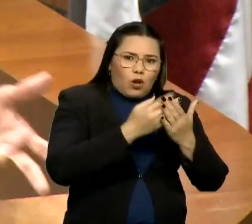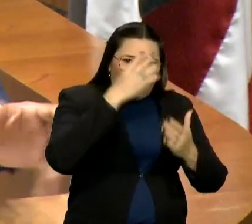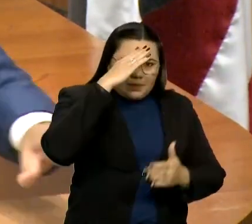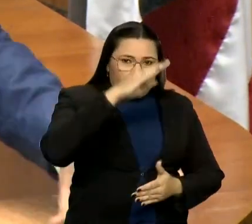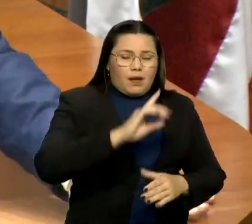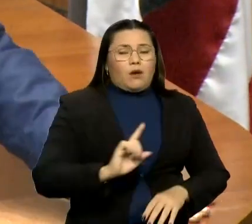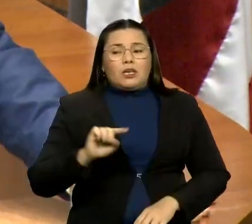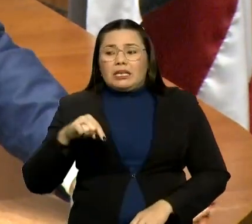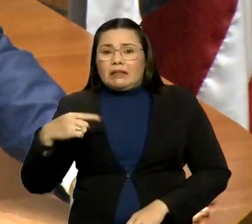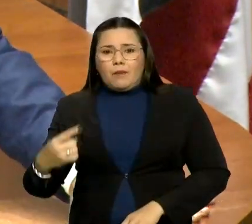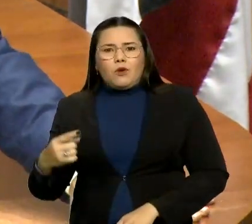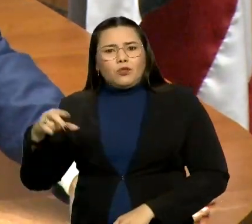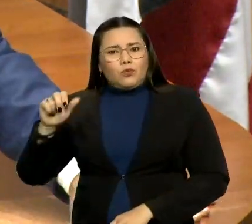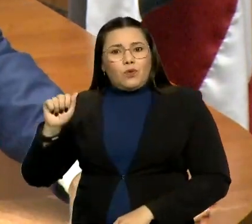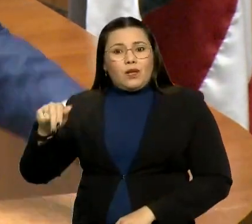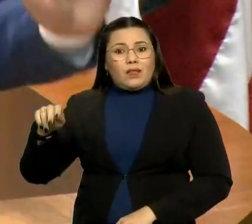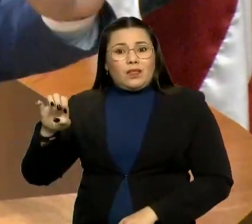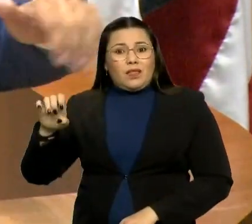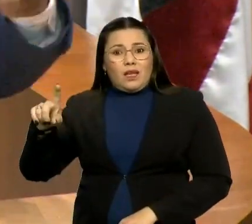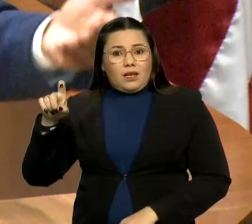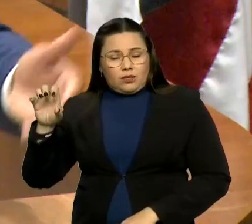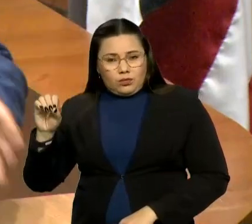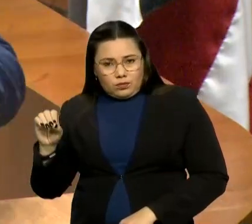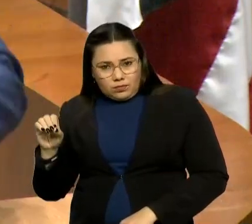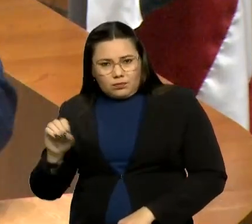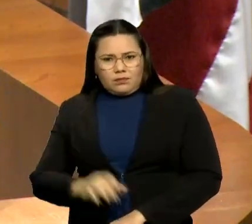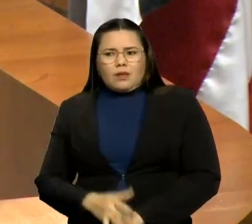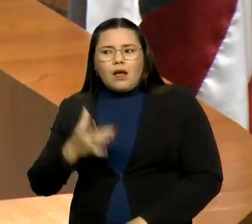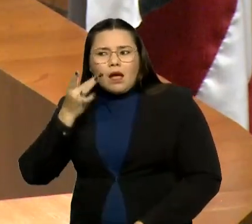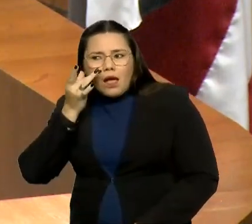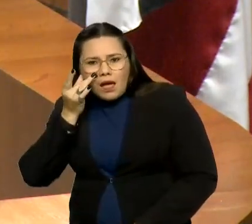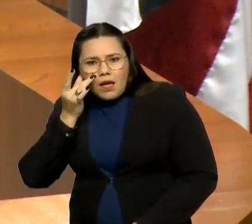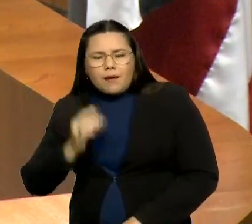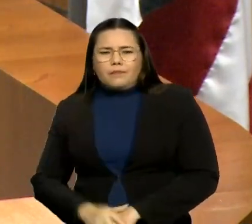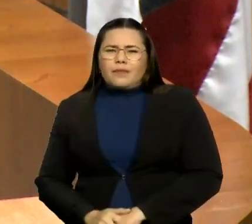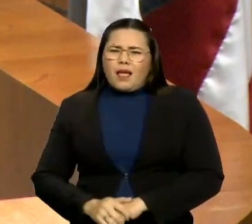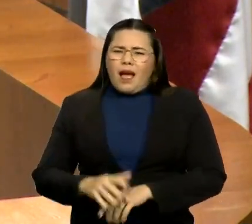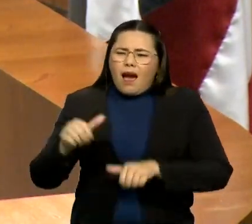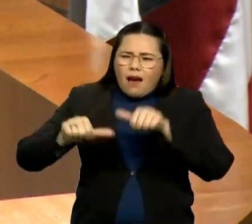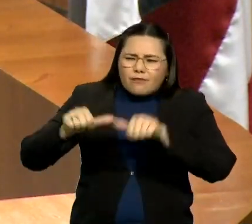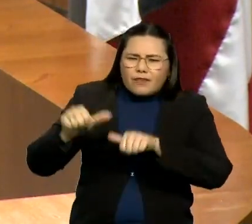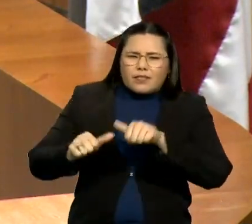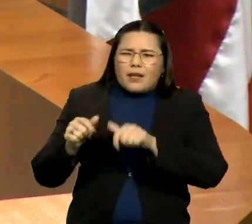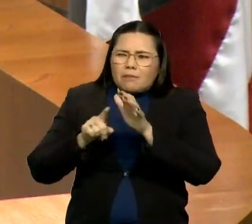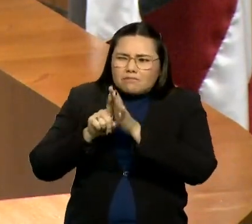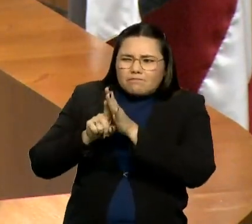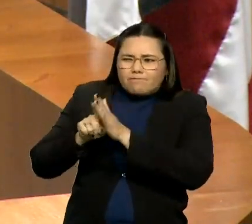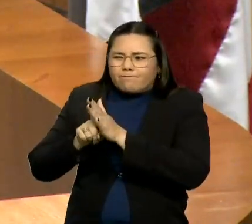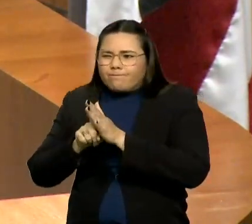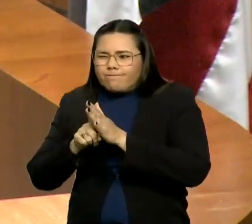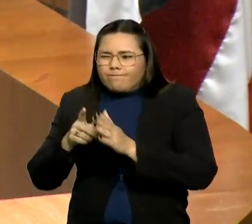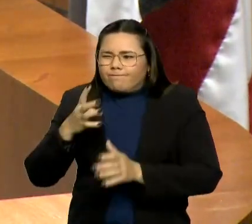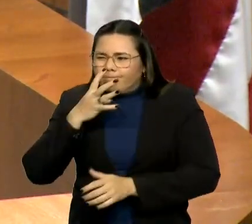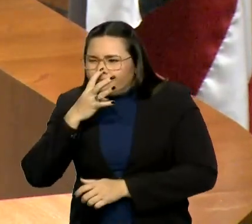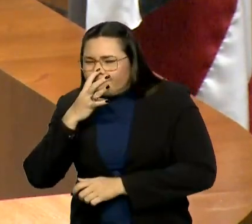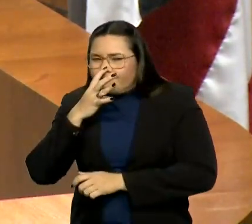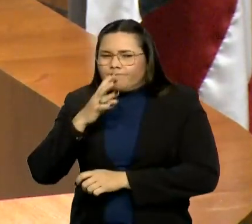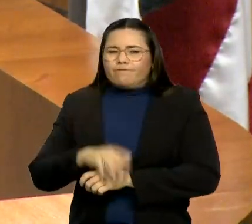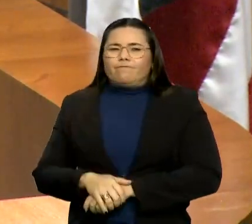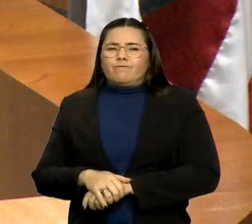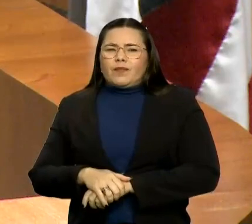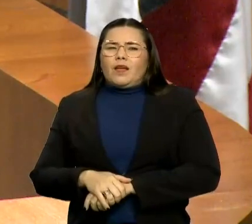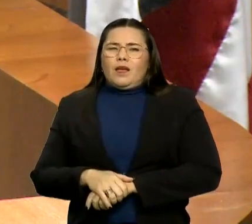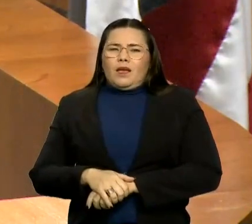não, há o conhecimento do Ministério Público para que possa fiscalizar e adotar as devidas providências. Segundo assunto de